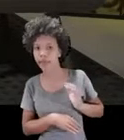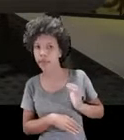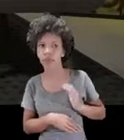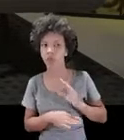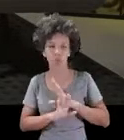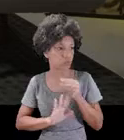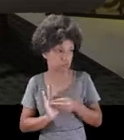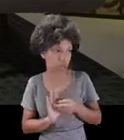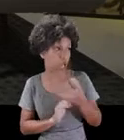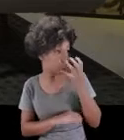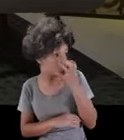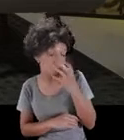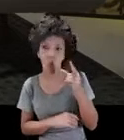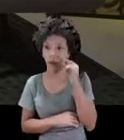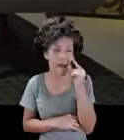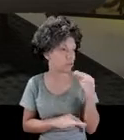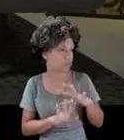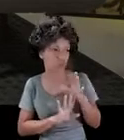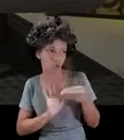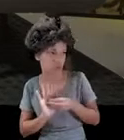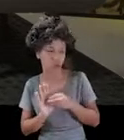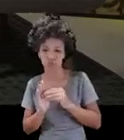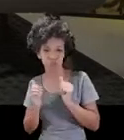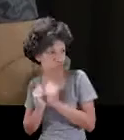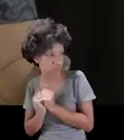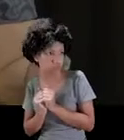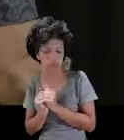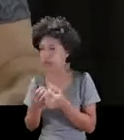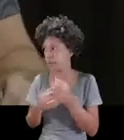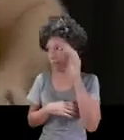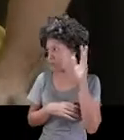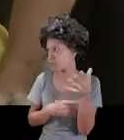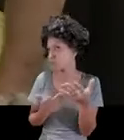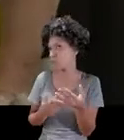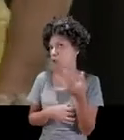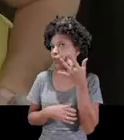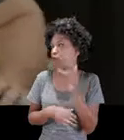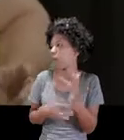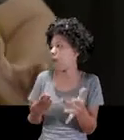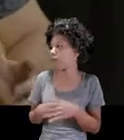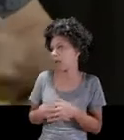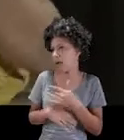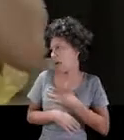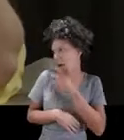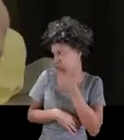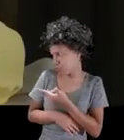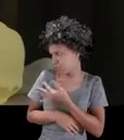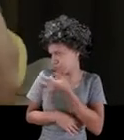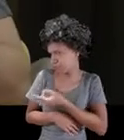pobre é isso todo mundo deve se abriu e nesse abrigo Imagino que deve ser uma eu não sei